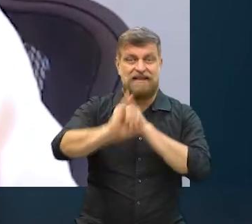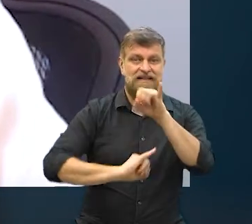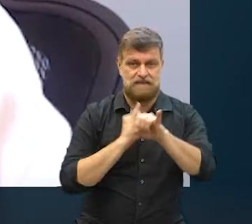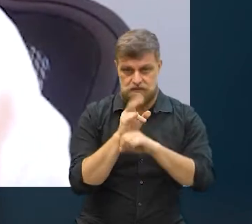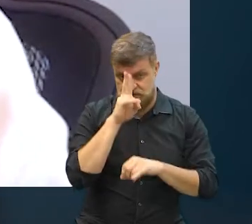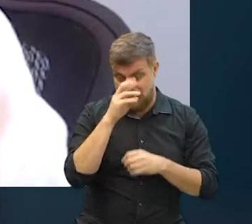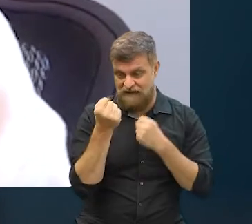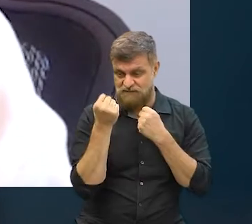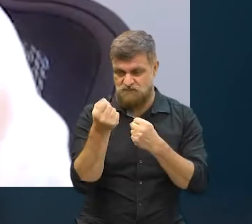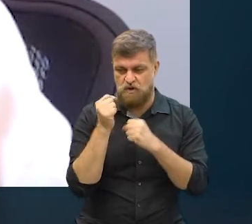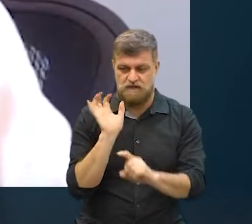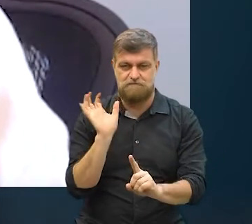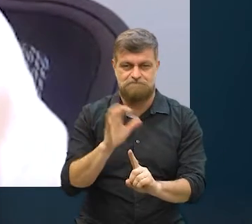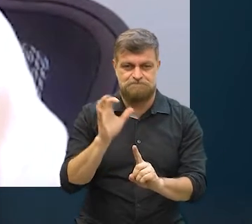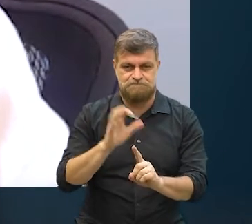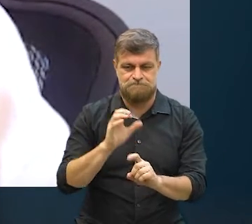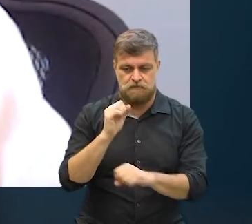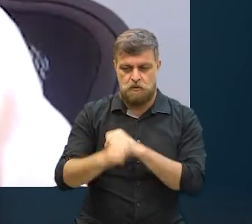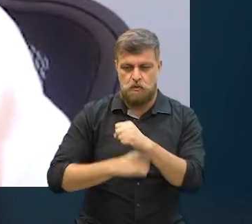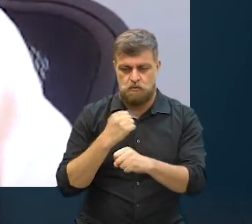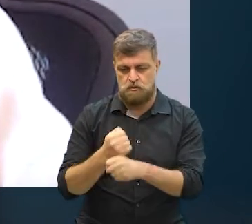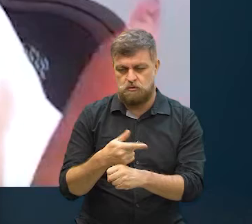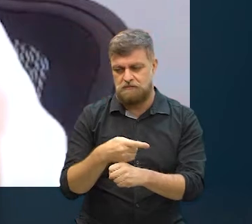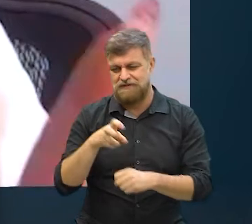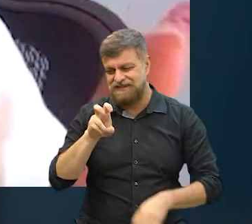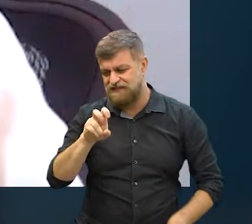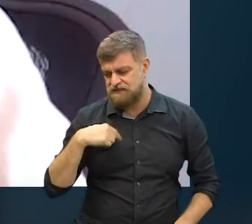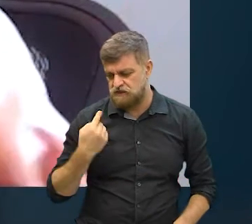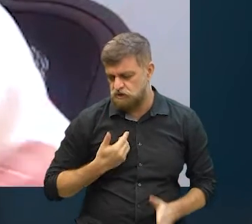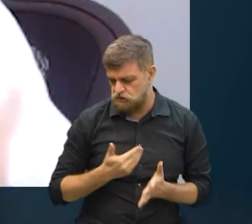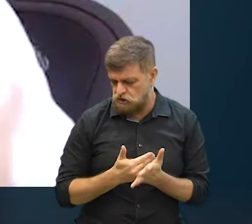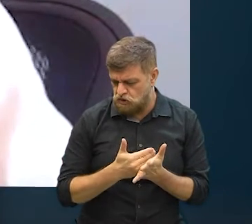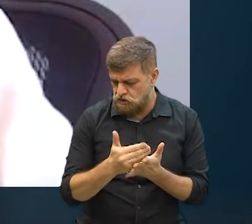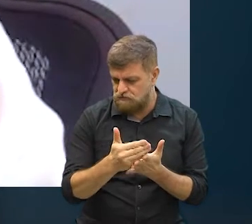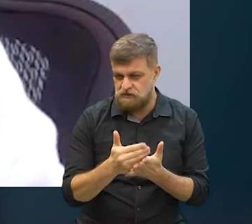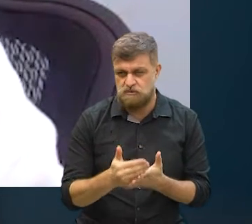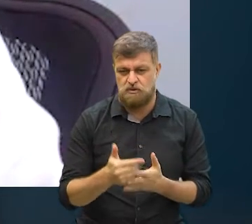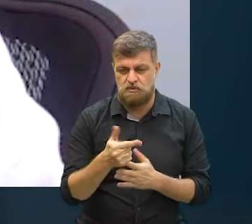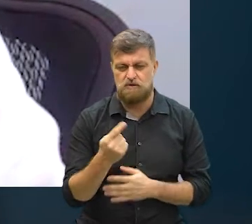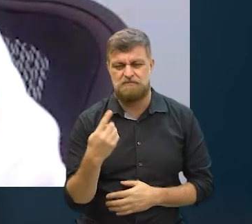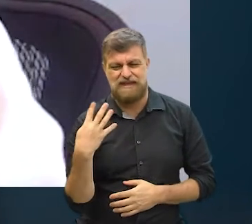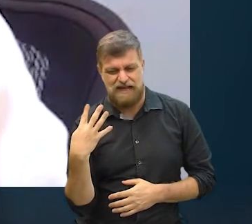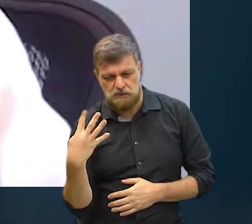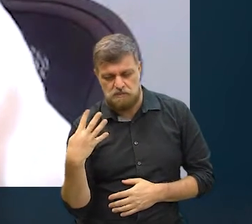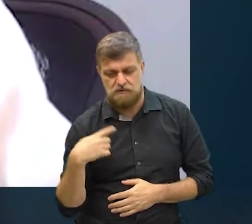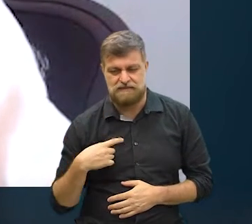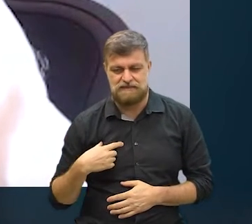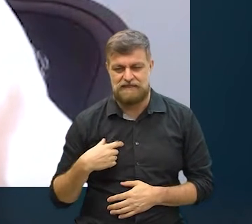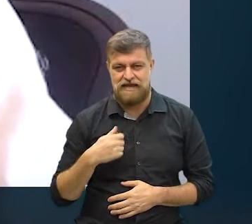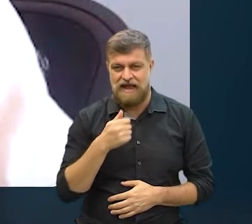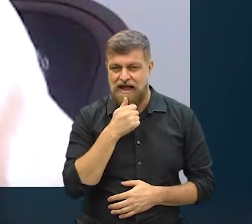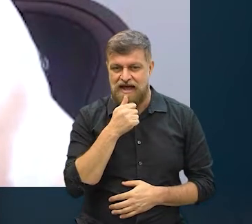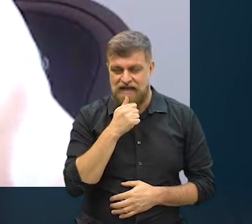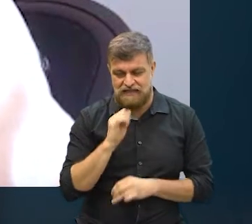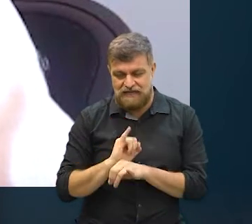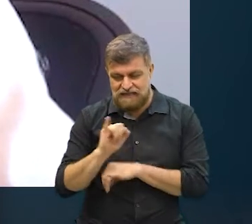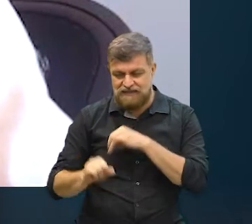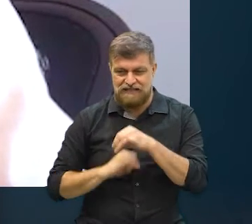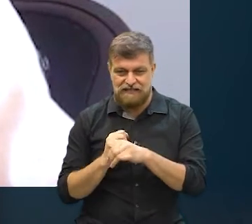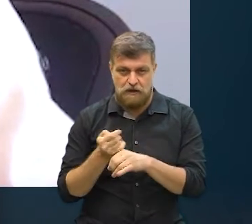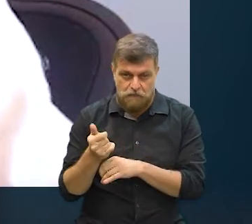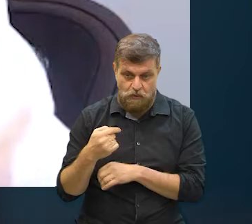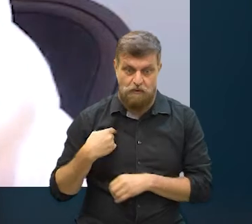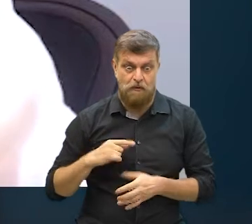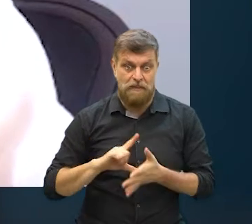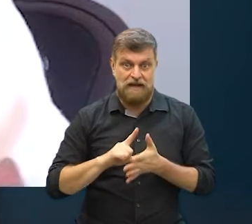internet veio com muita força a partir de 2015, que a gente começou nosso negócio ali no finalzinho de 2014 para 2015. Então a